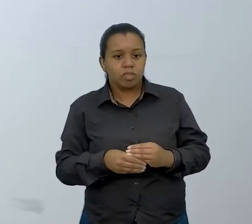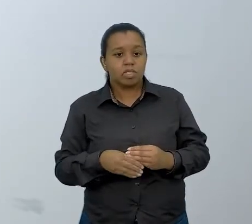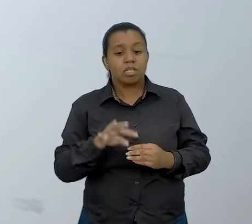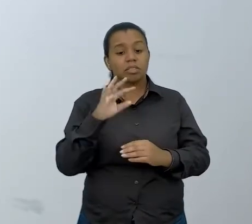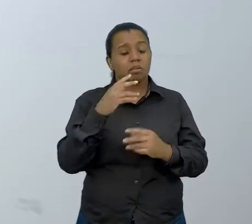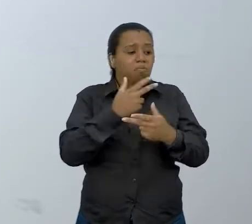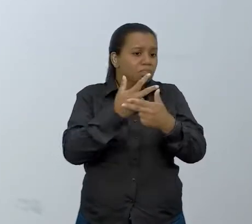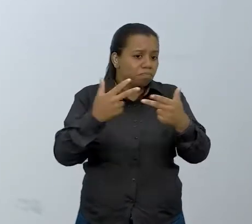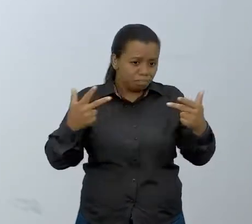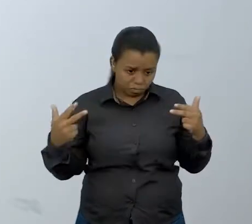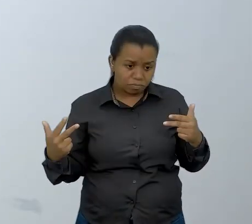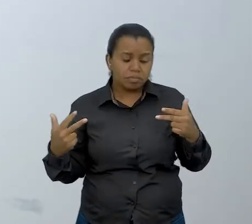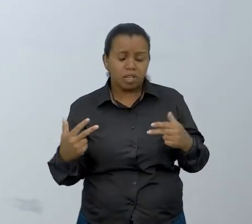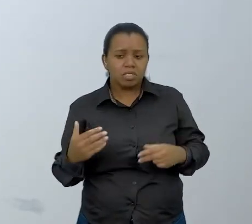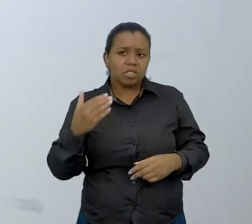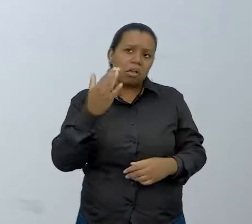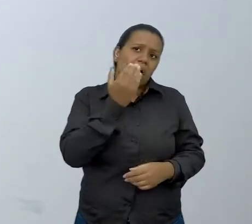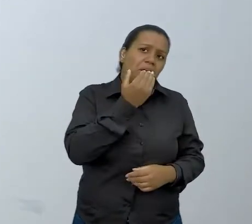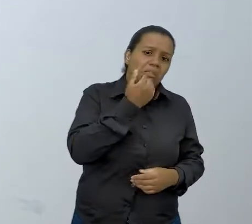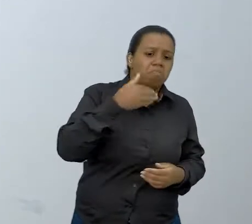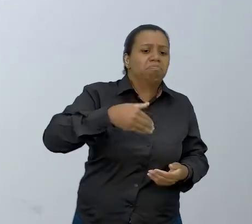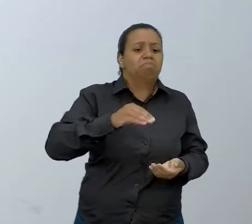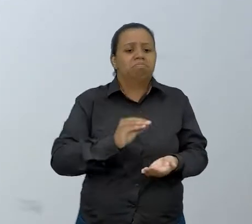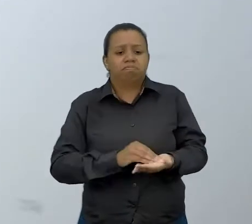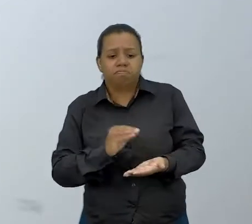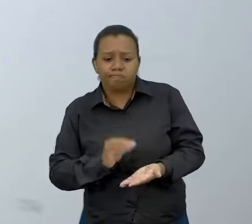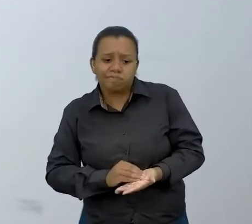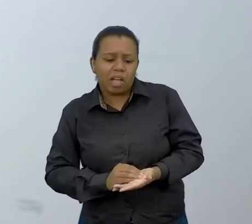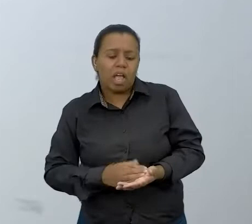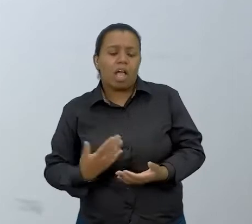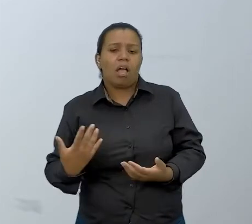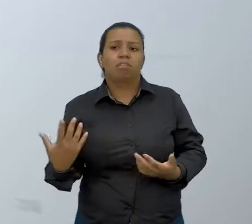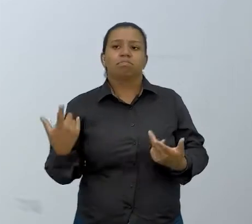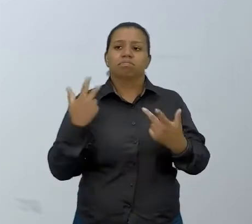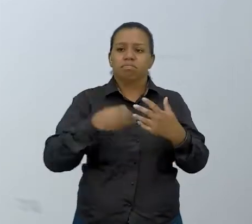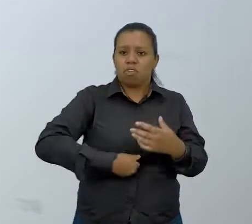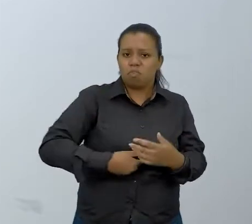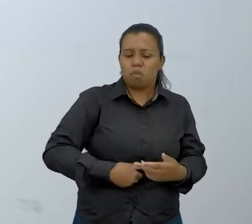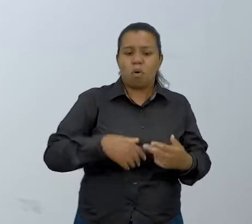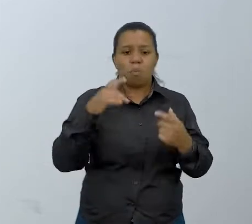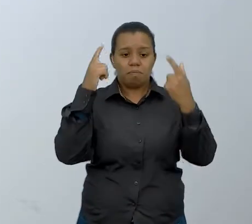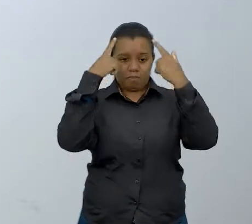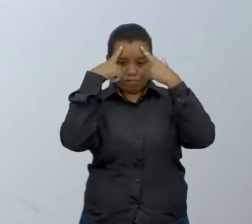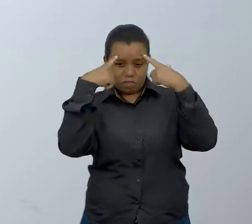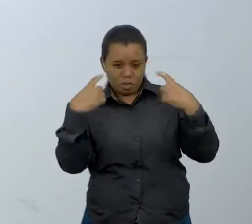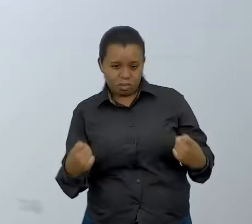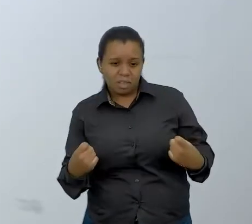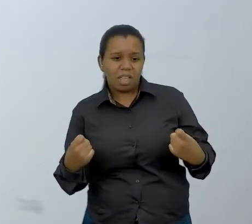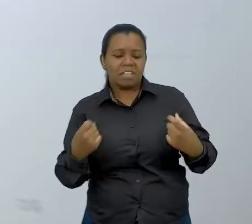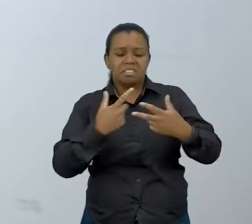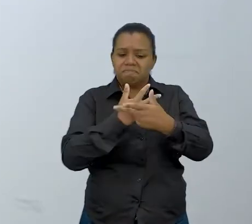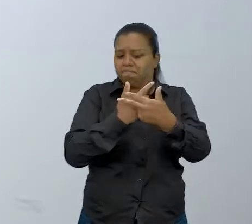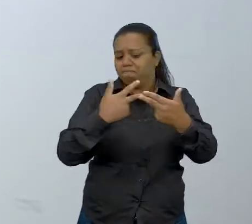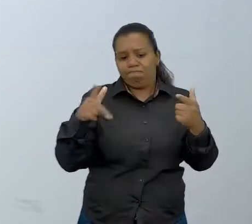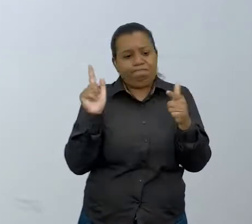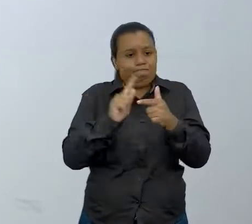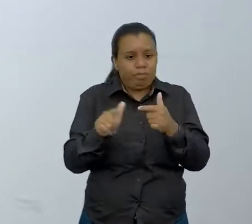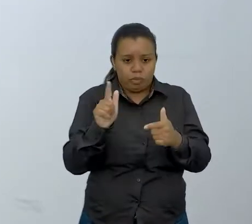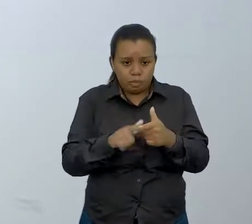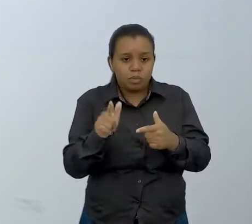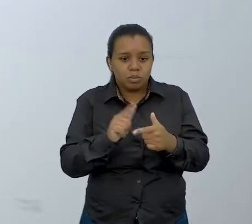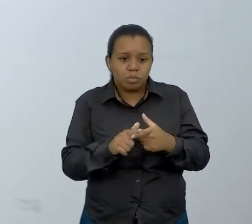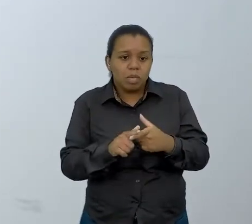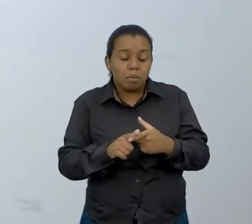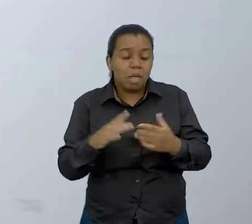e isso não precisa ser só a escassez de alimentos ou o problema da fome, mas, por exemplo, quando a gente fala sobre a violência, às vezes a gente acha que é um problema